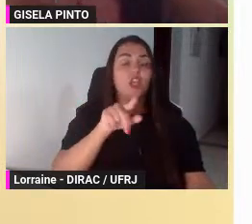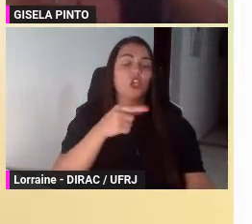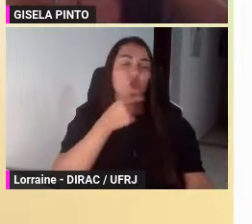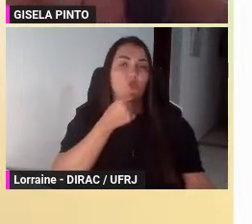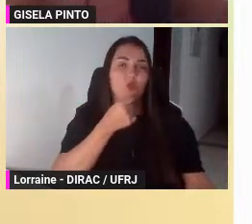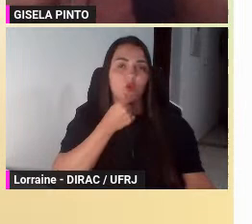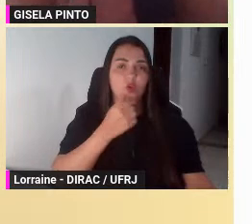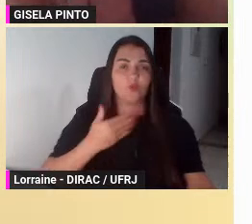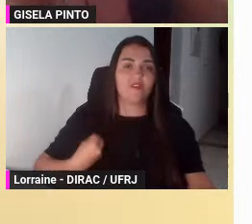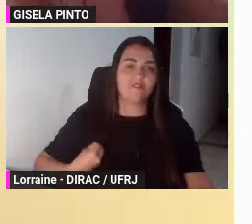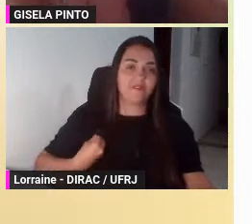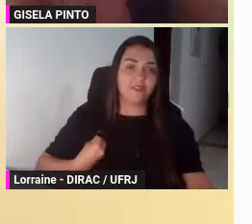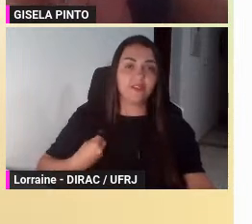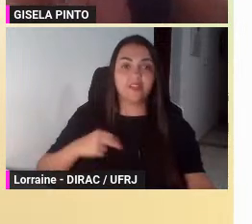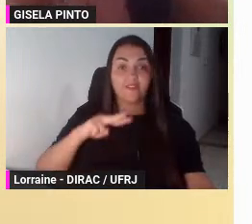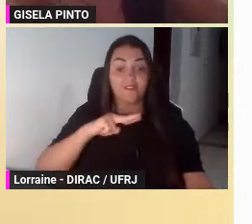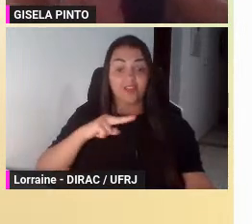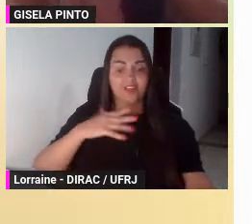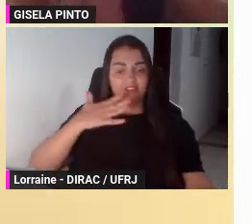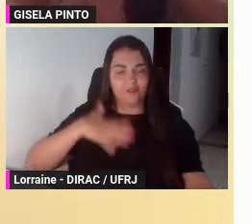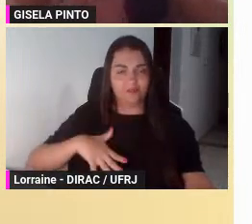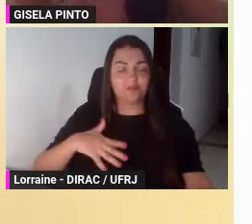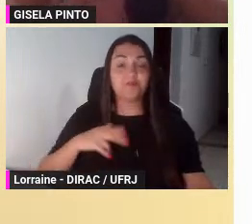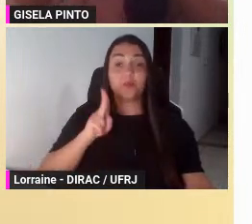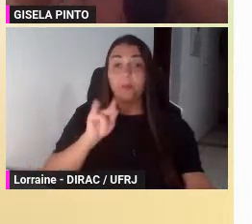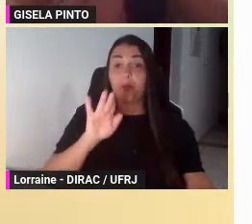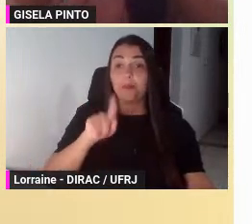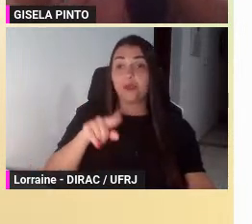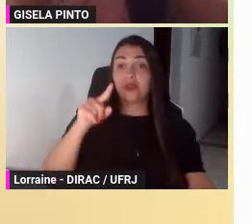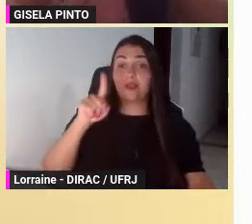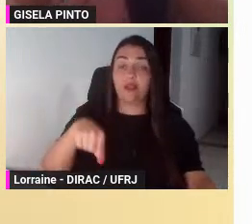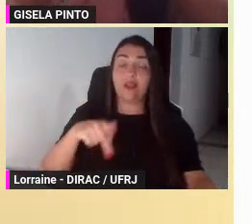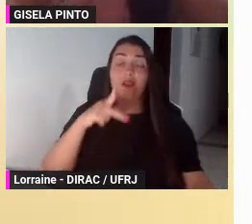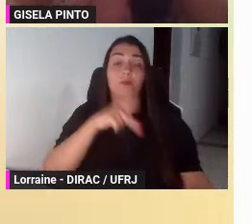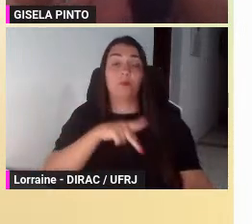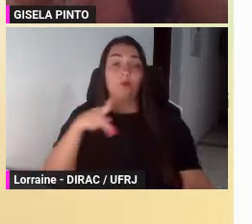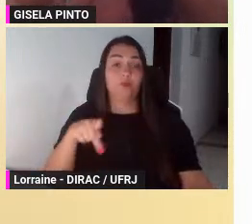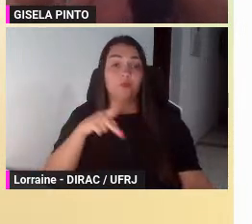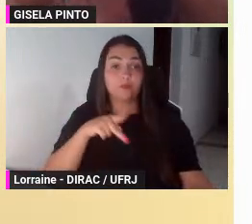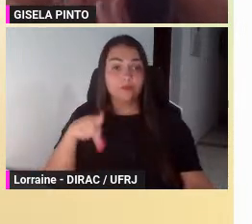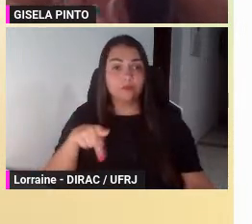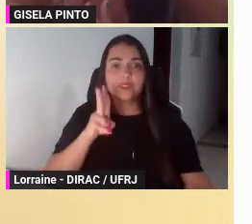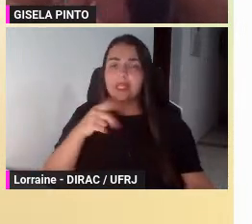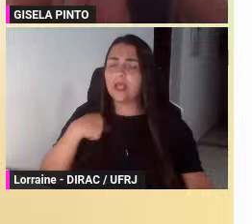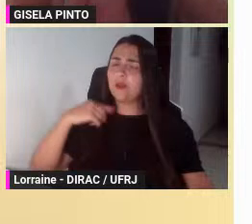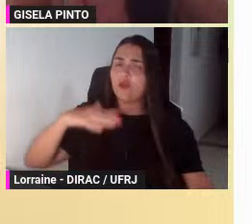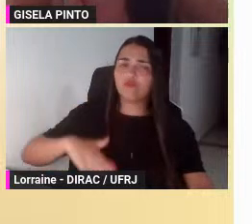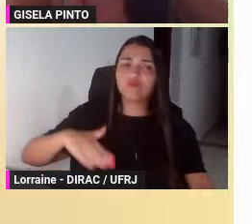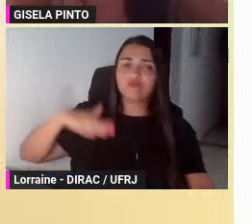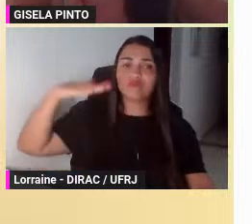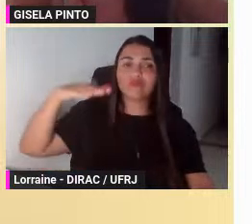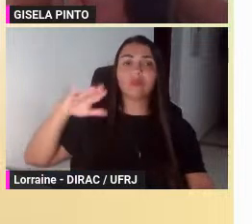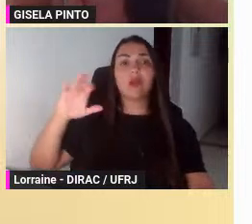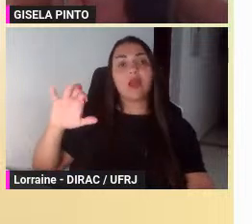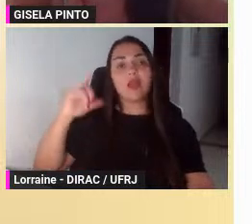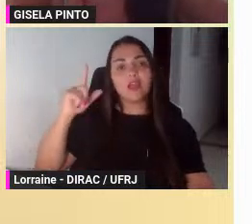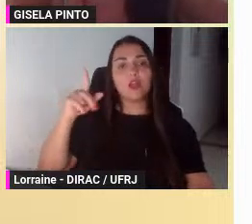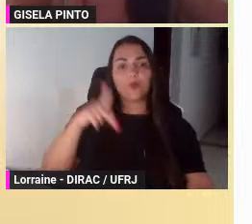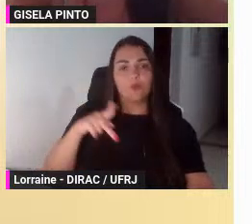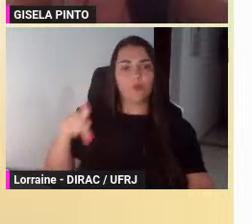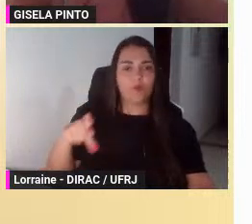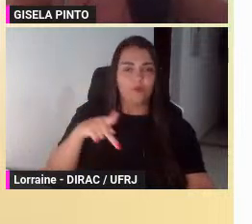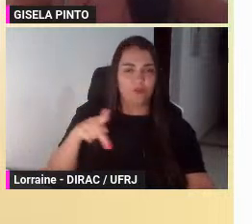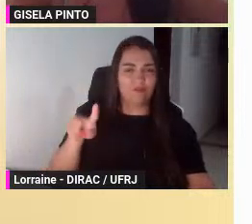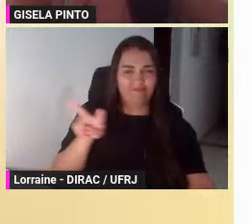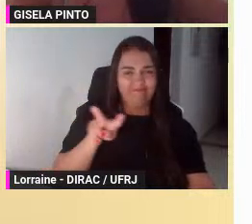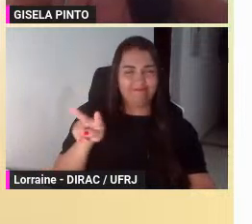tá? Então, meus pais são professores, então eu sempre cresci, eram, né, professores, eu sempre cresci com